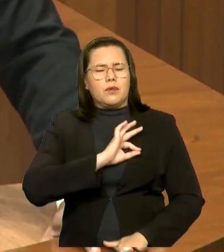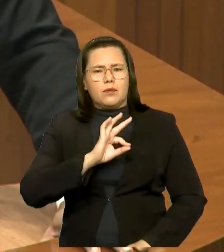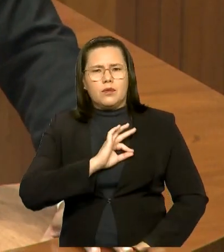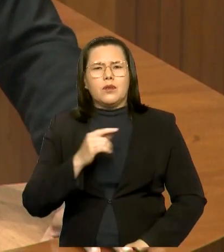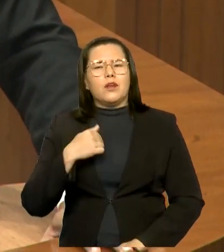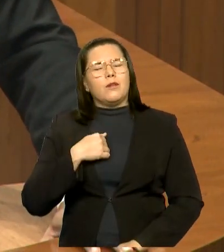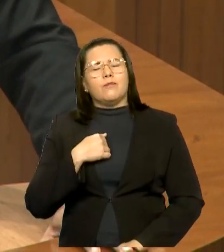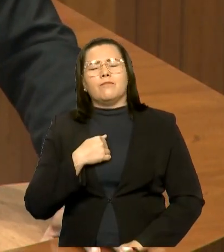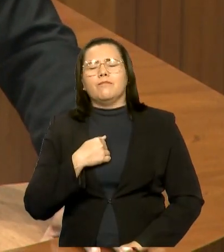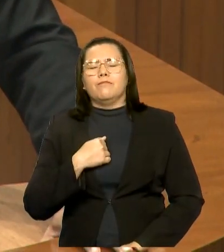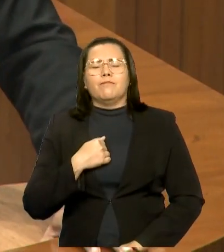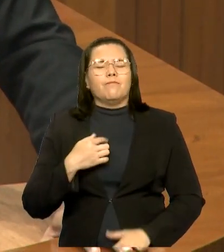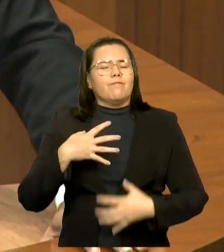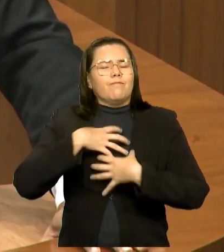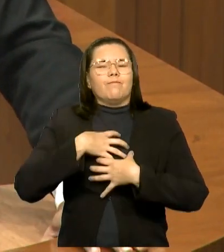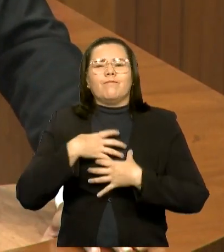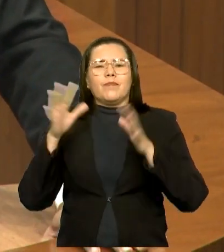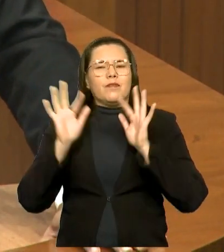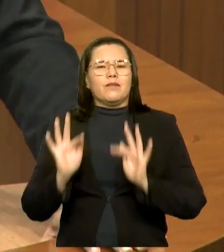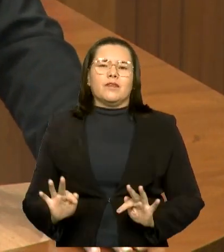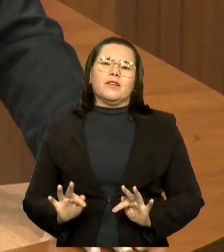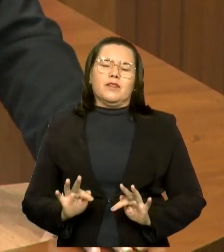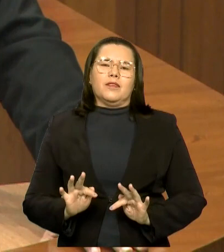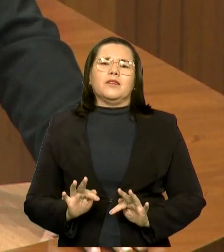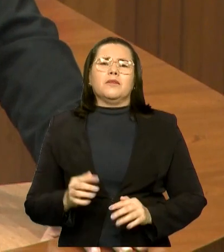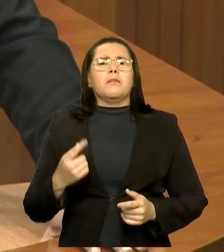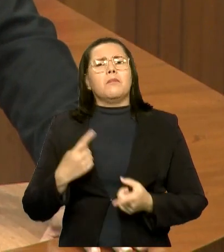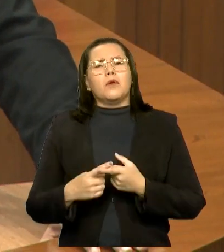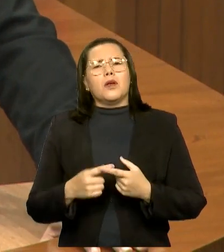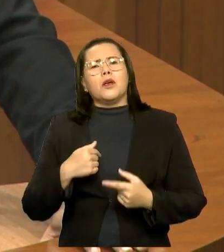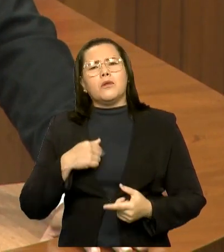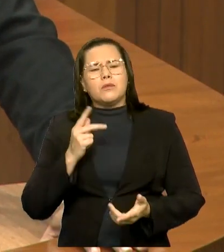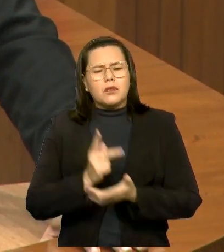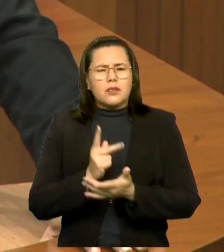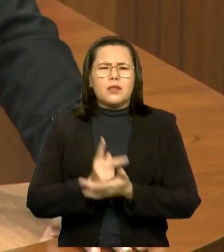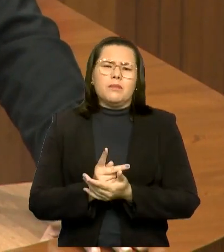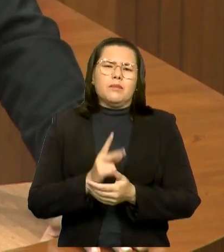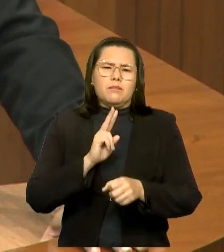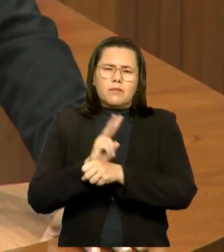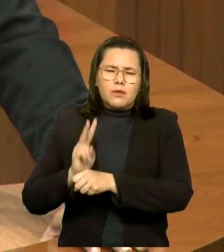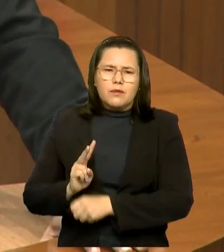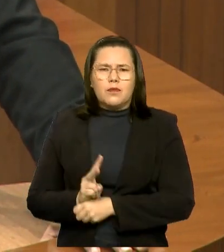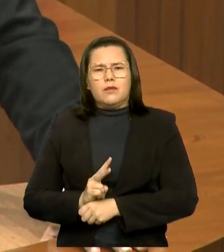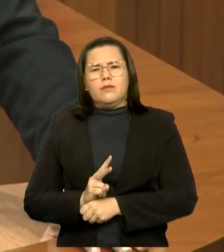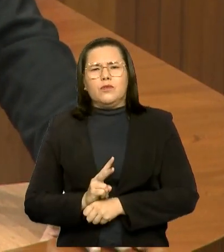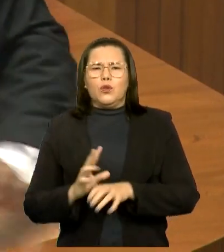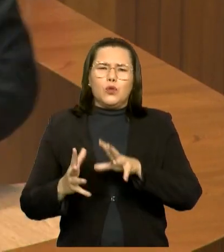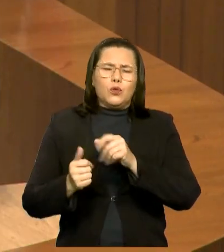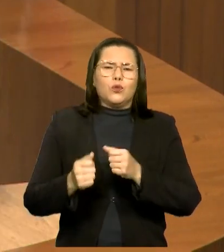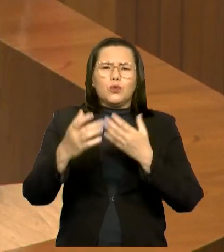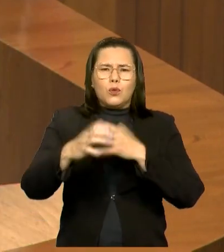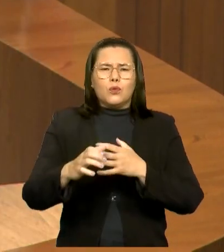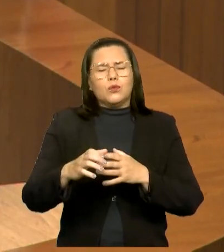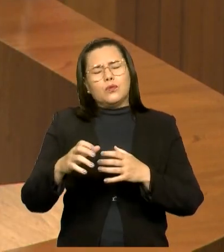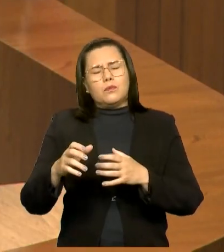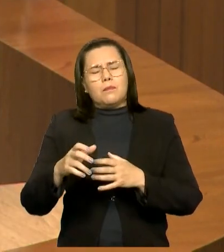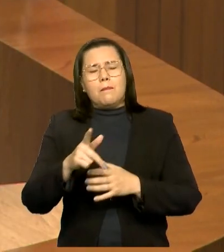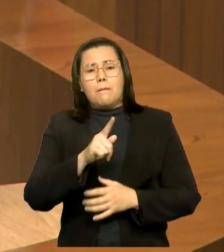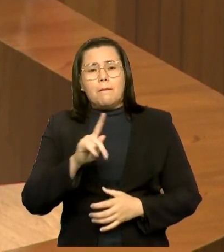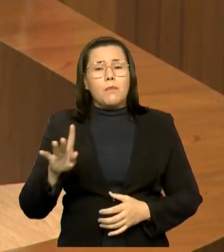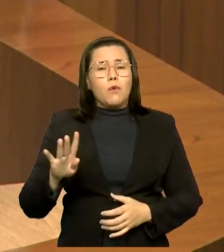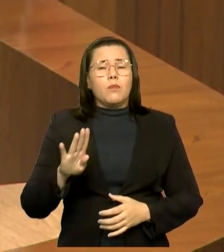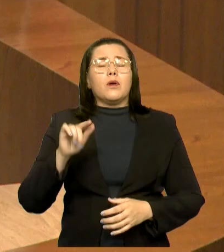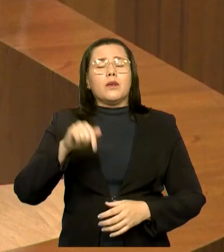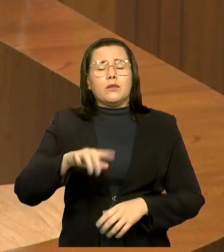casa, em defesa dos aprovados em concurso da Polícia Militar, Polícia Civil, AGED, PREV, PROCON, todos os concursos do Estado do Maranhão. Mas a luta dos